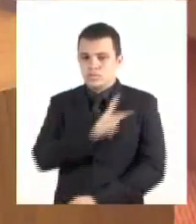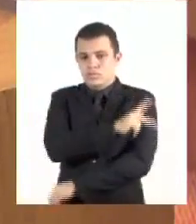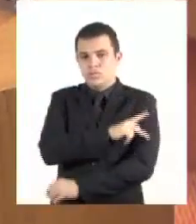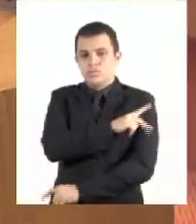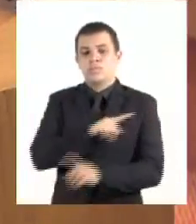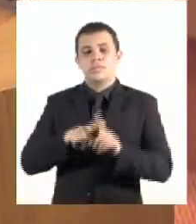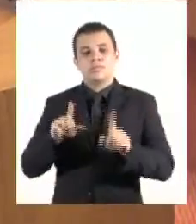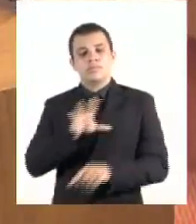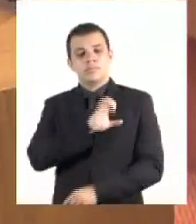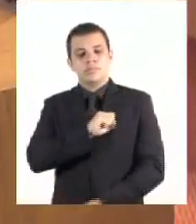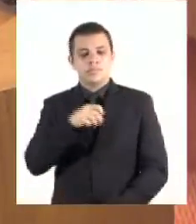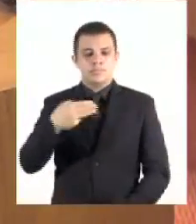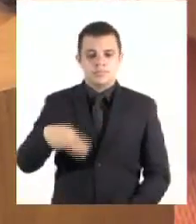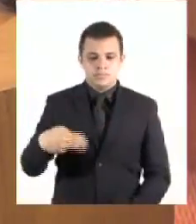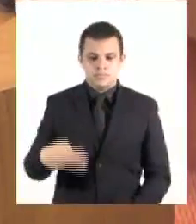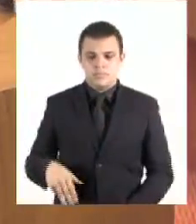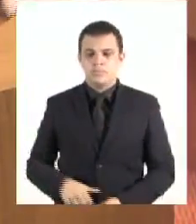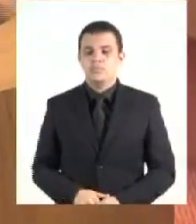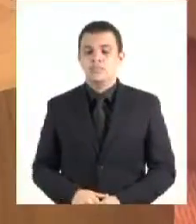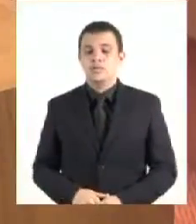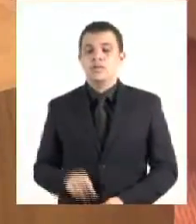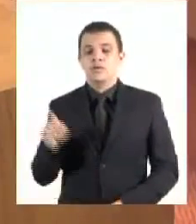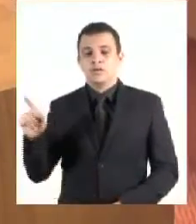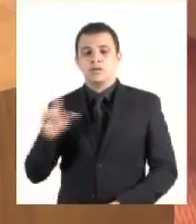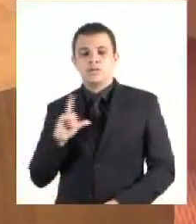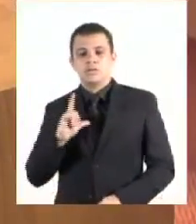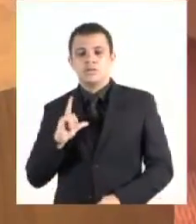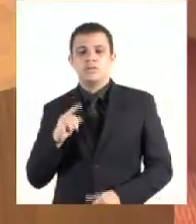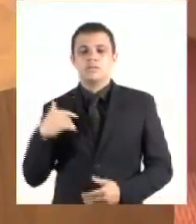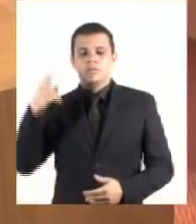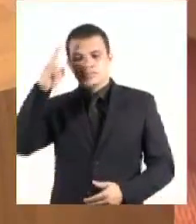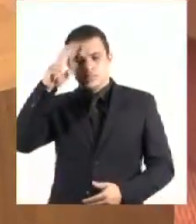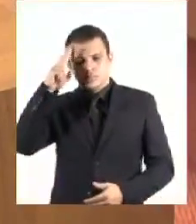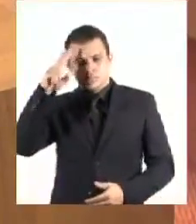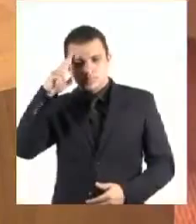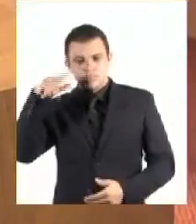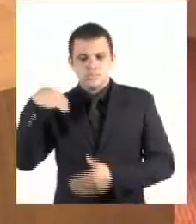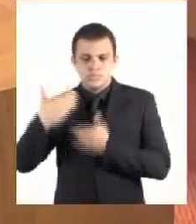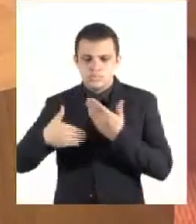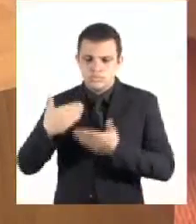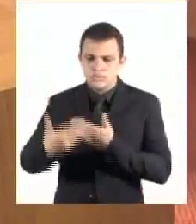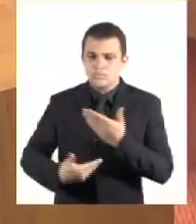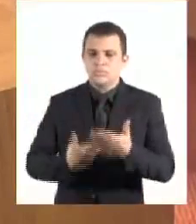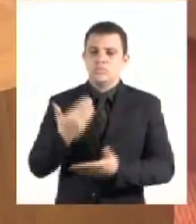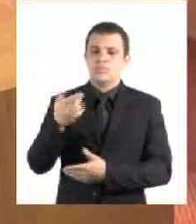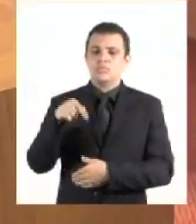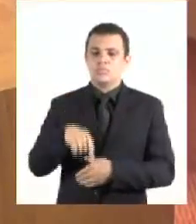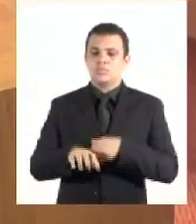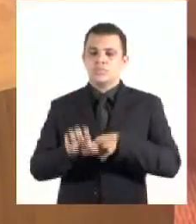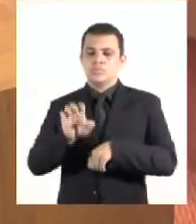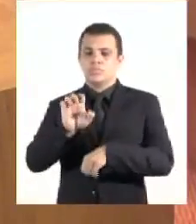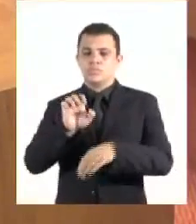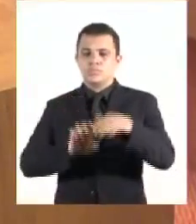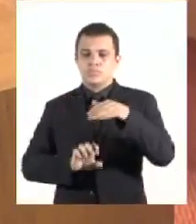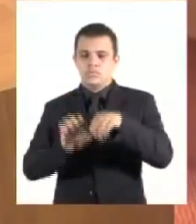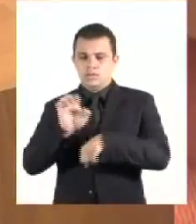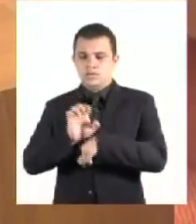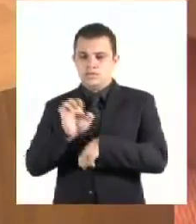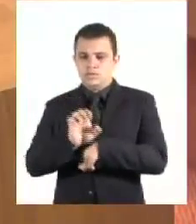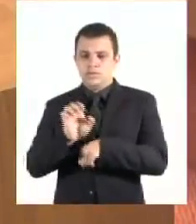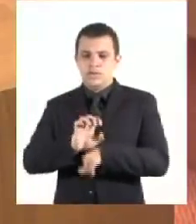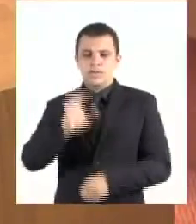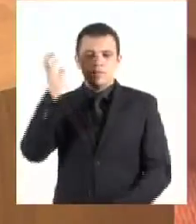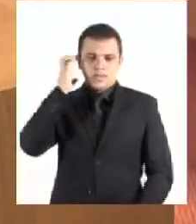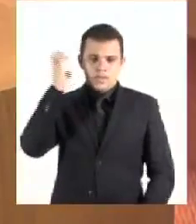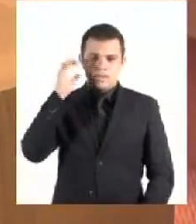legado em nosso estado, na rádio AM do nosso estado, uma vez que ele participou